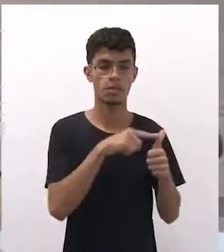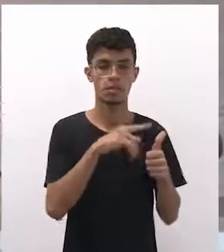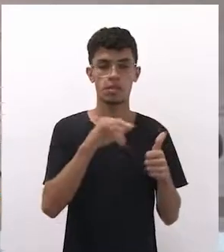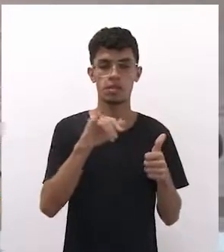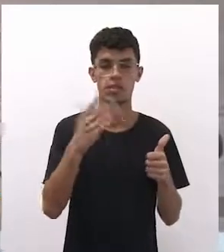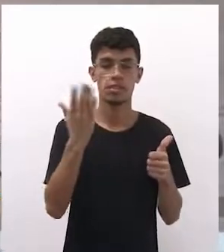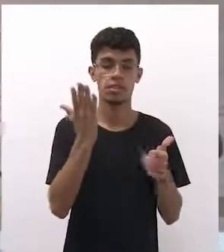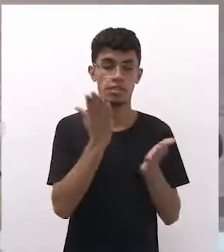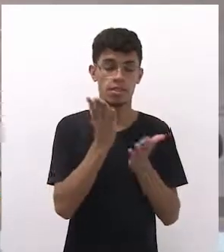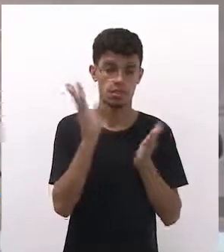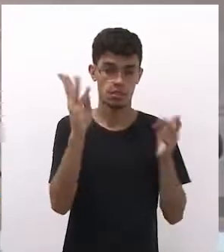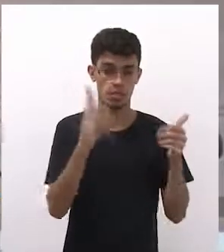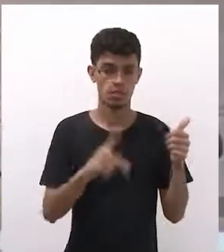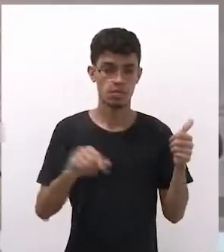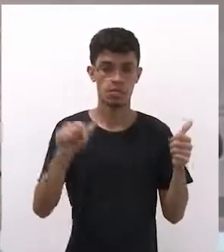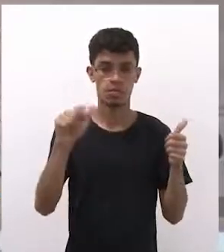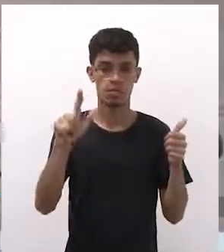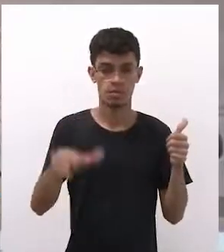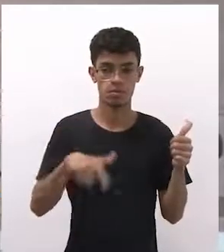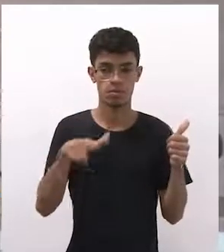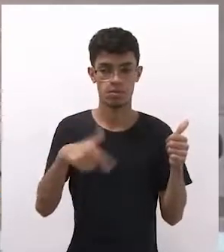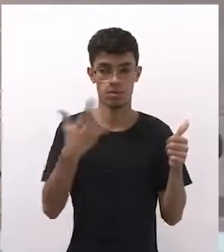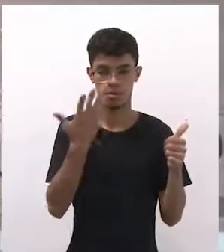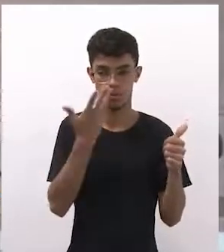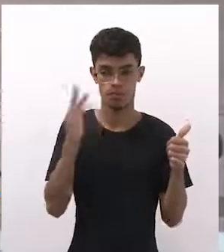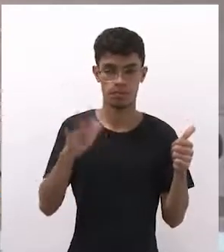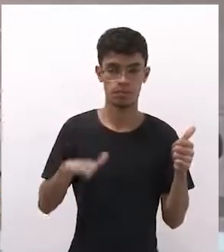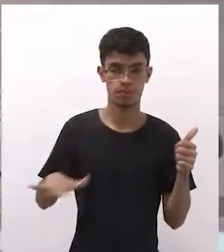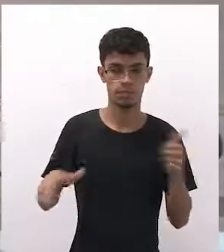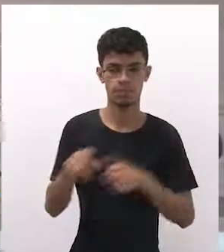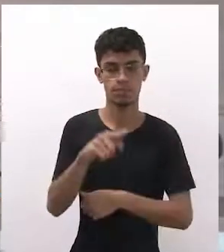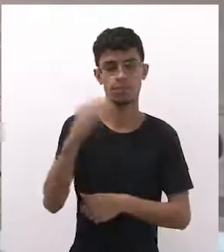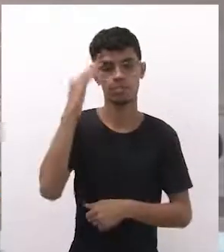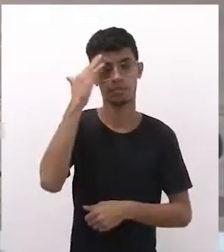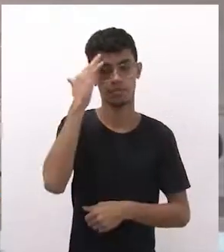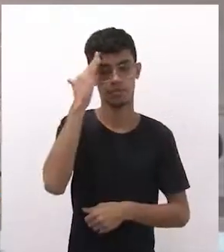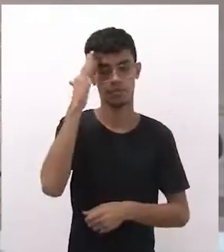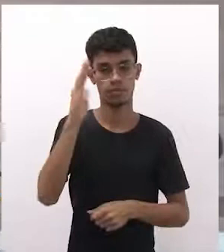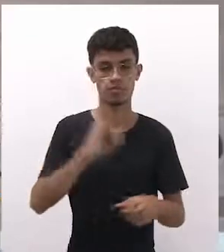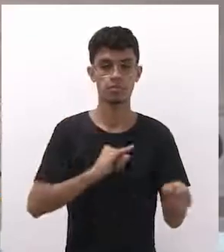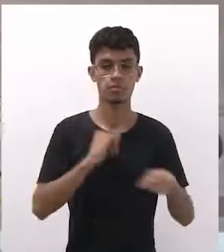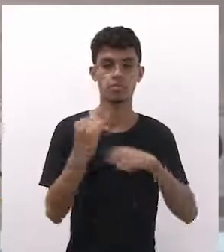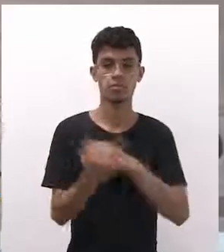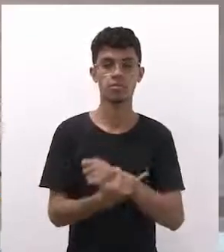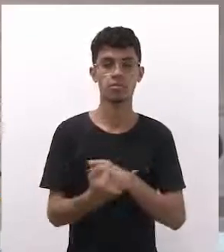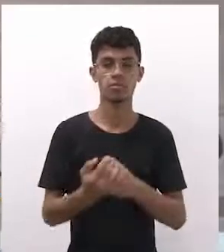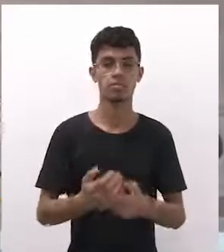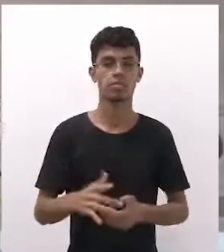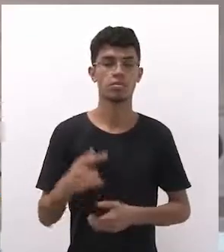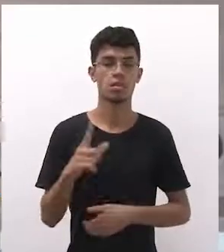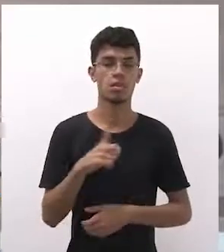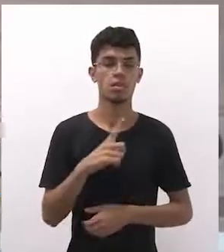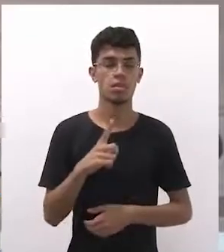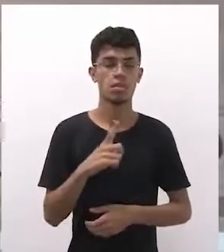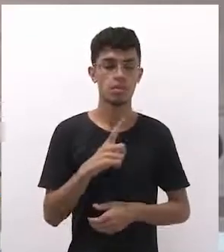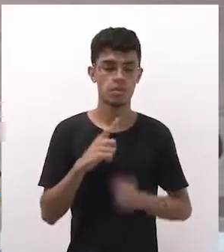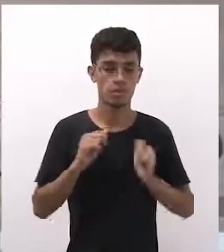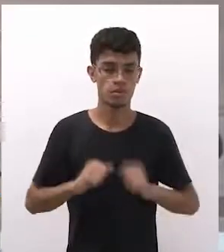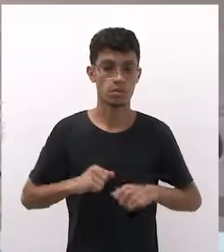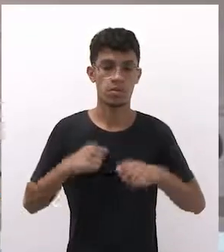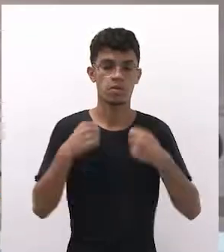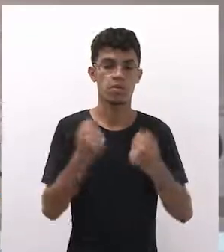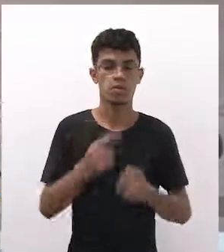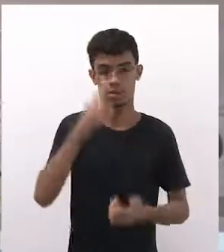trabalho infantil. Então, assim, só para vocês saberem que internacionalmente a gente tem tentado assumir